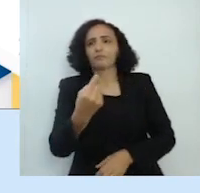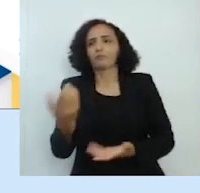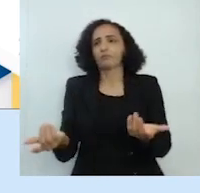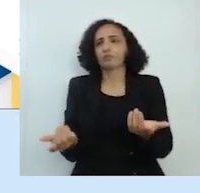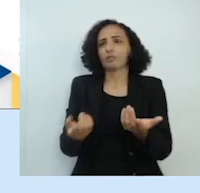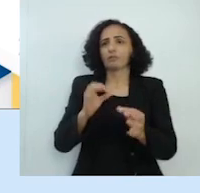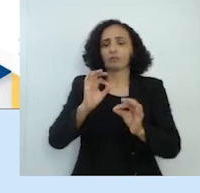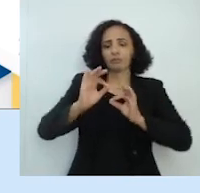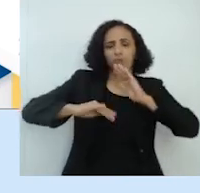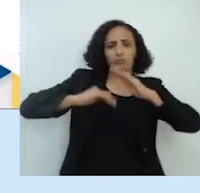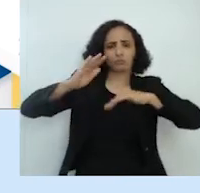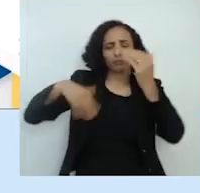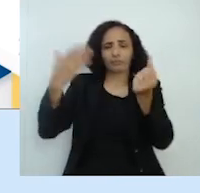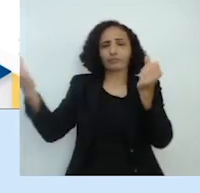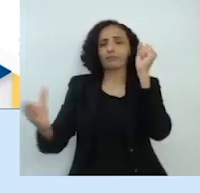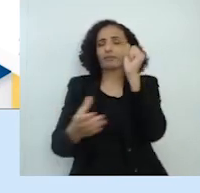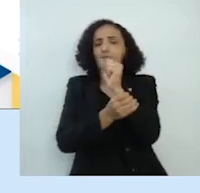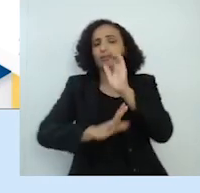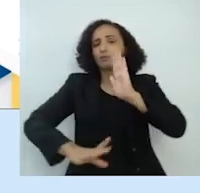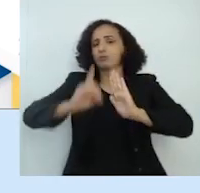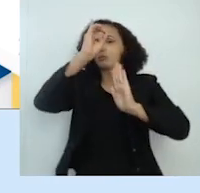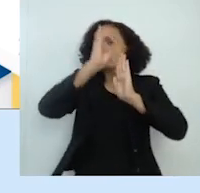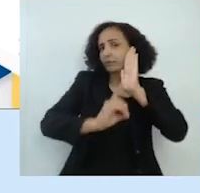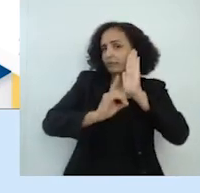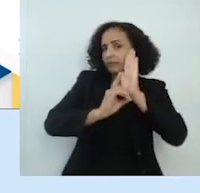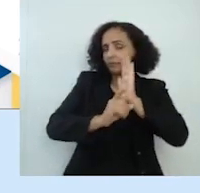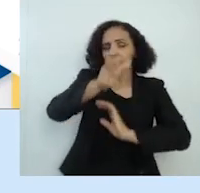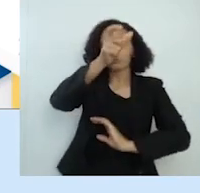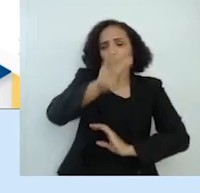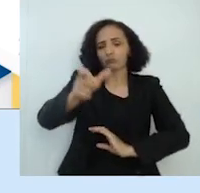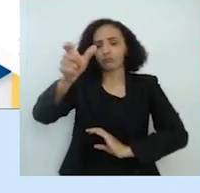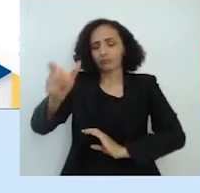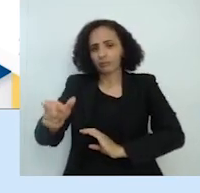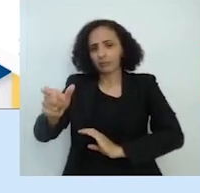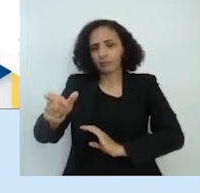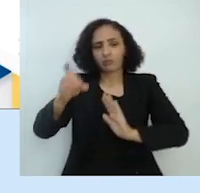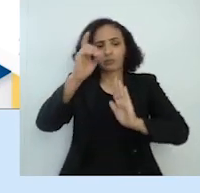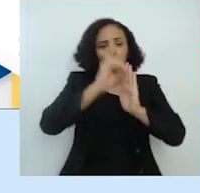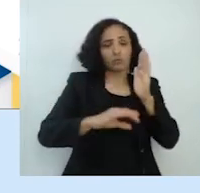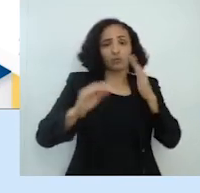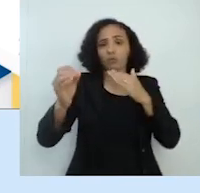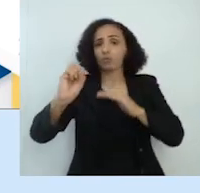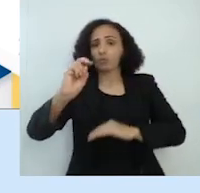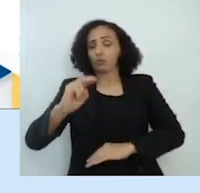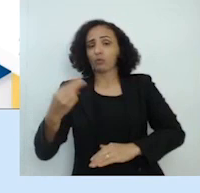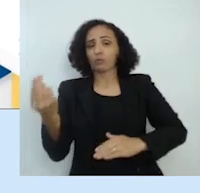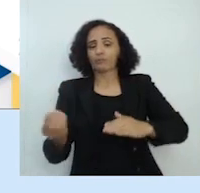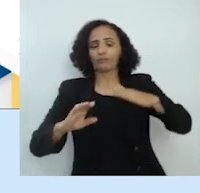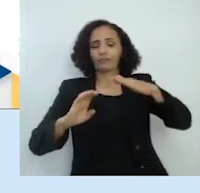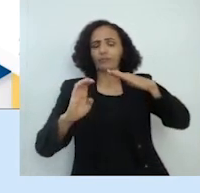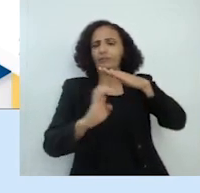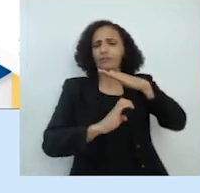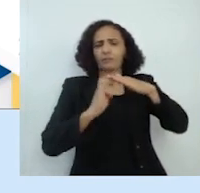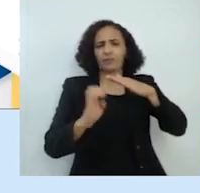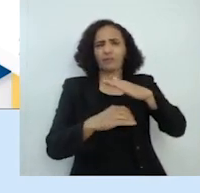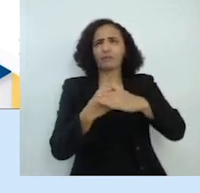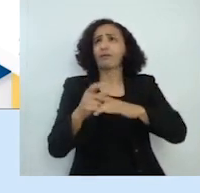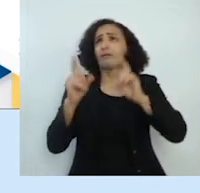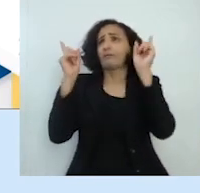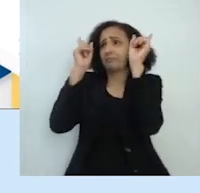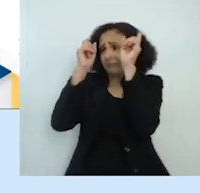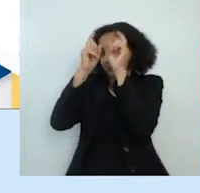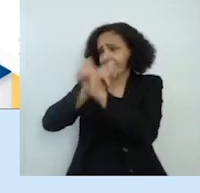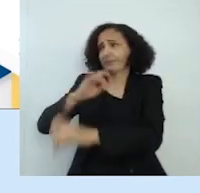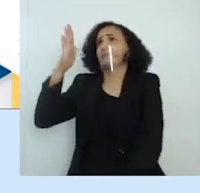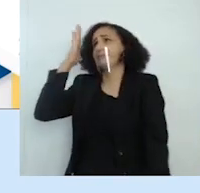burocracia que garante os direitos de propriedade do indivíduo ou de uma empresa. Professora, tá meio difícil, como é que a gente vai